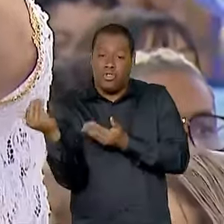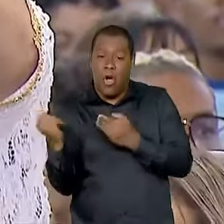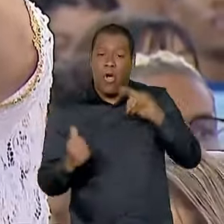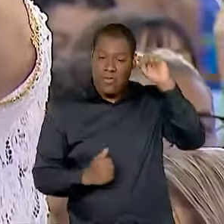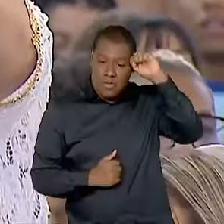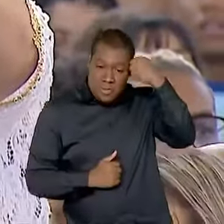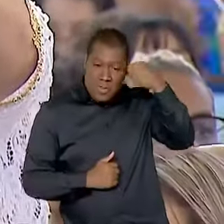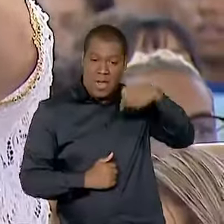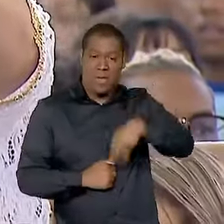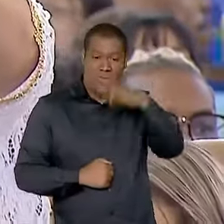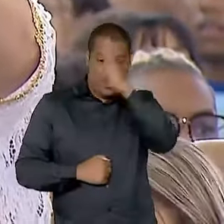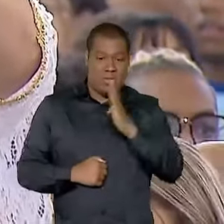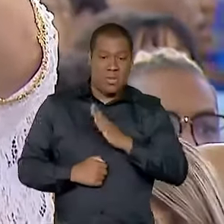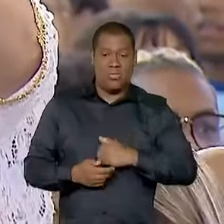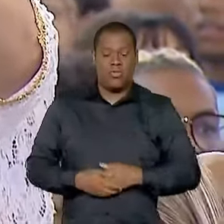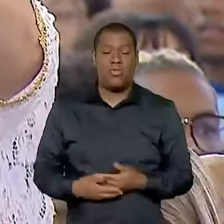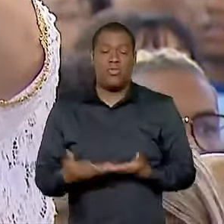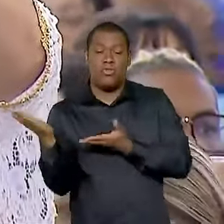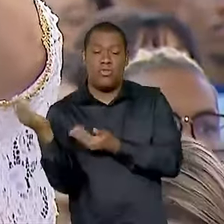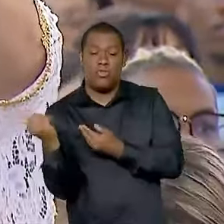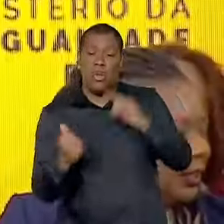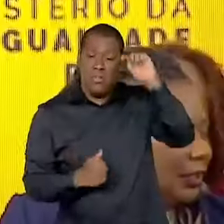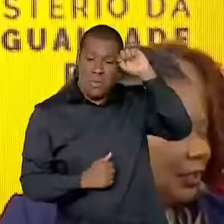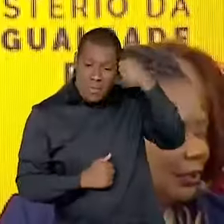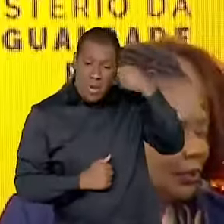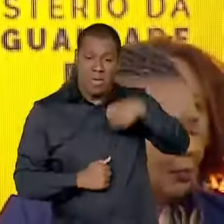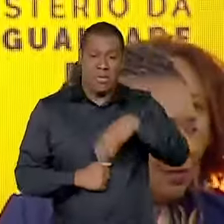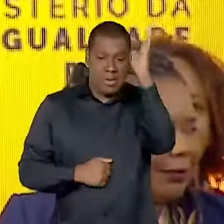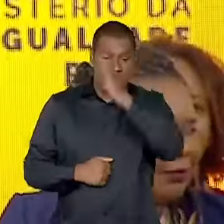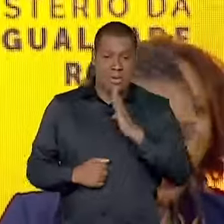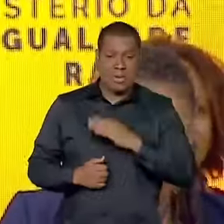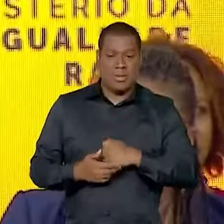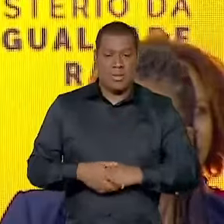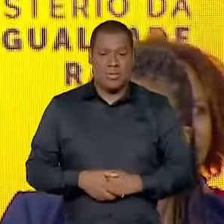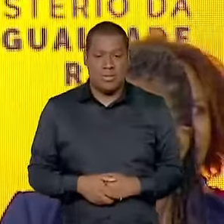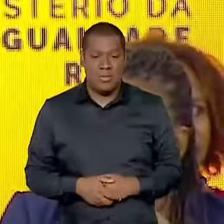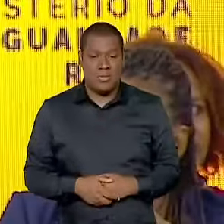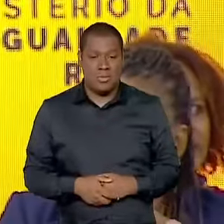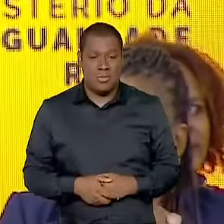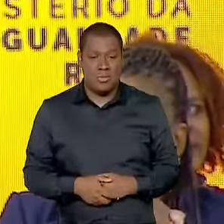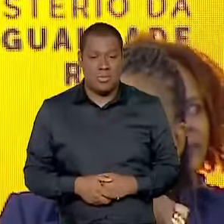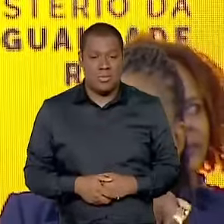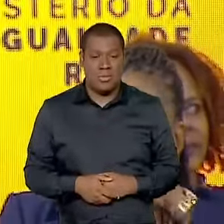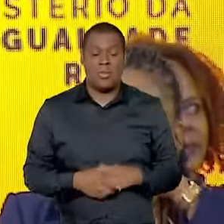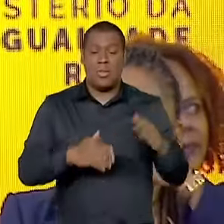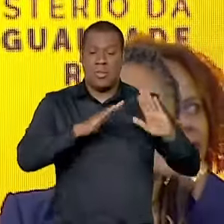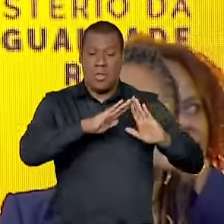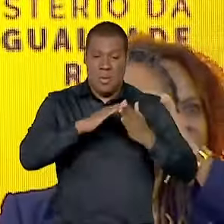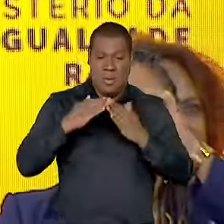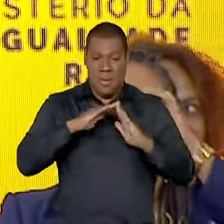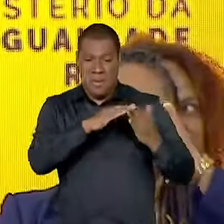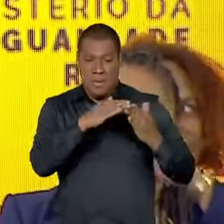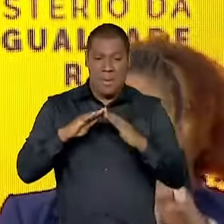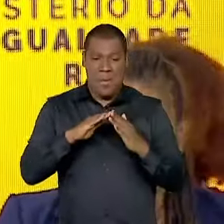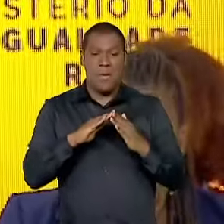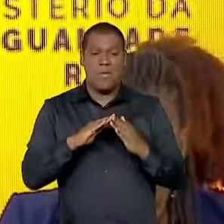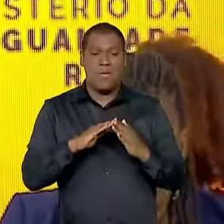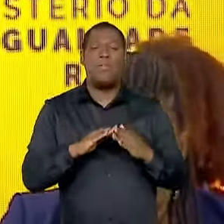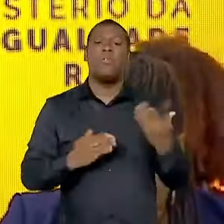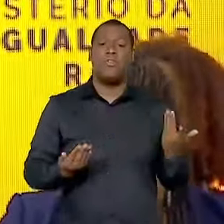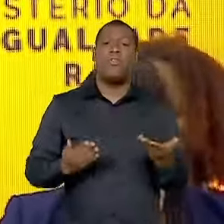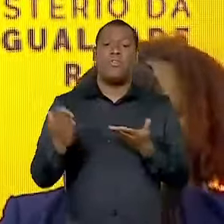país, a juventude que tem sido interrompida nas nossas periferias,